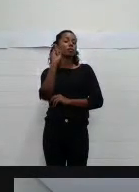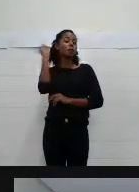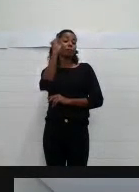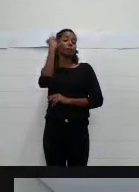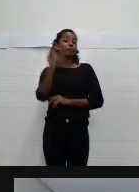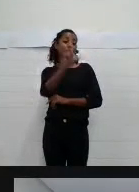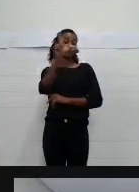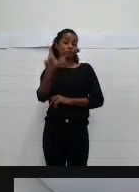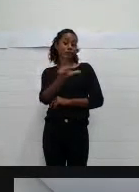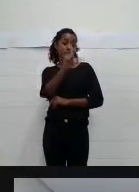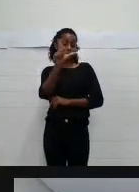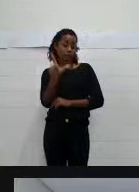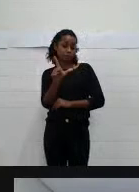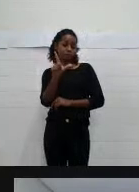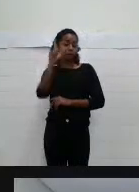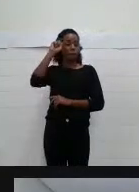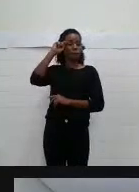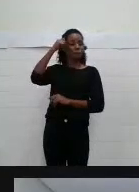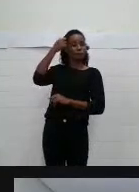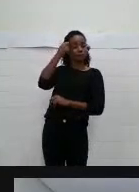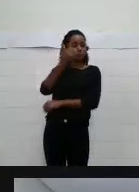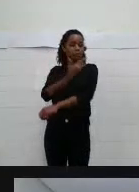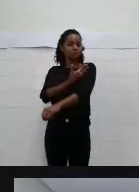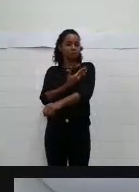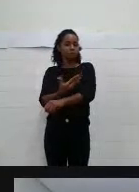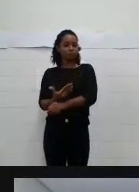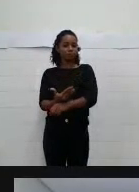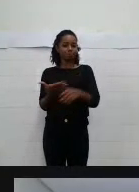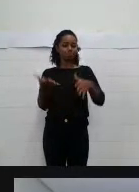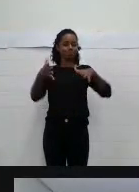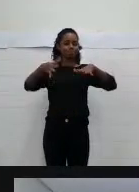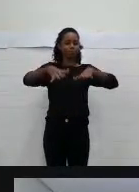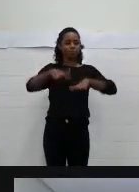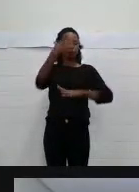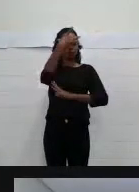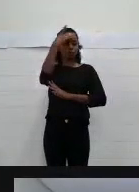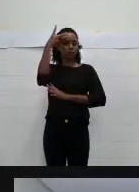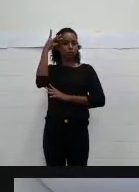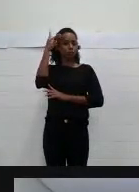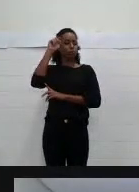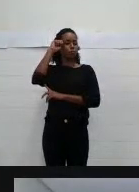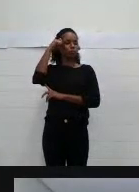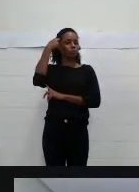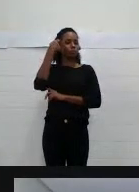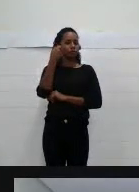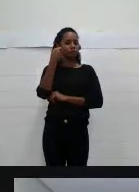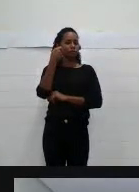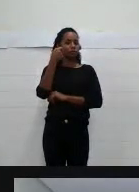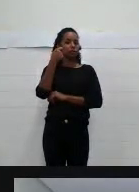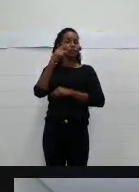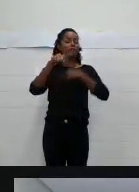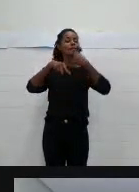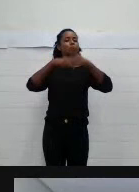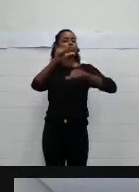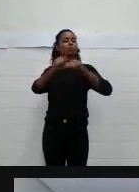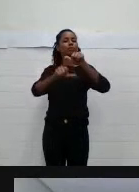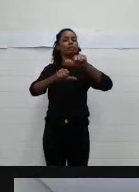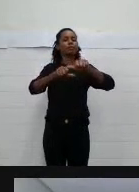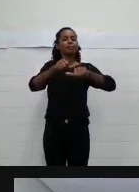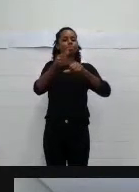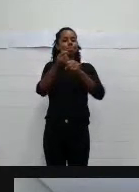negra na inclusão social das pessoas pretas após o advento da abolição